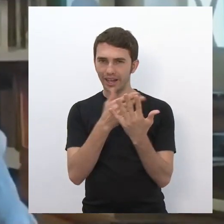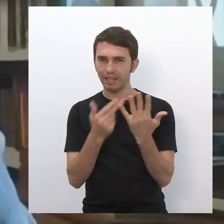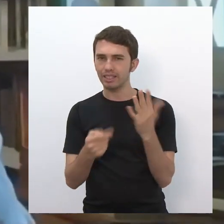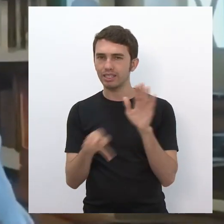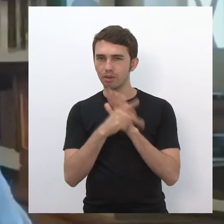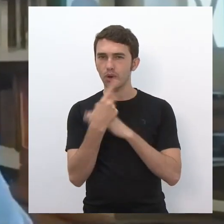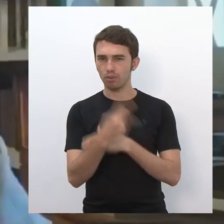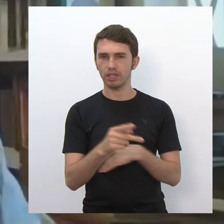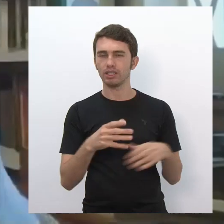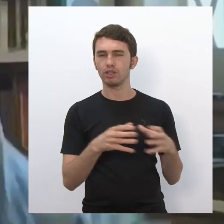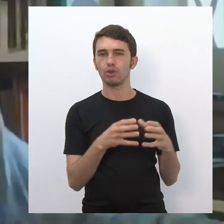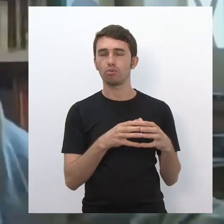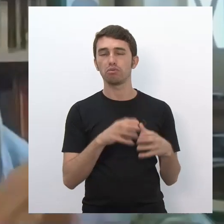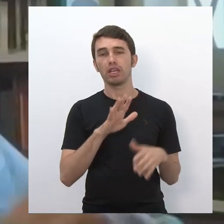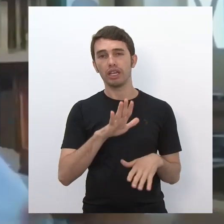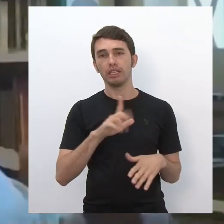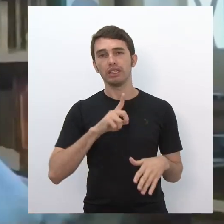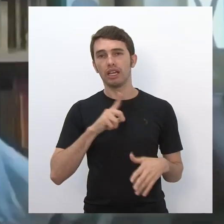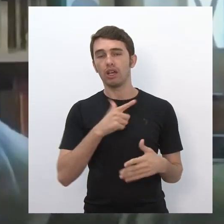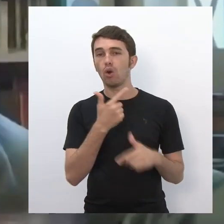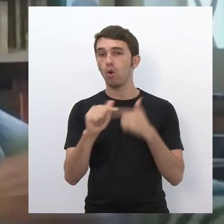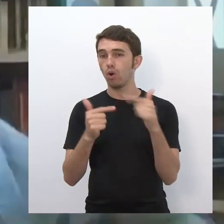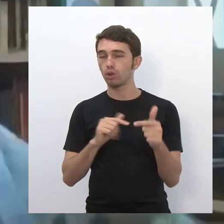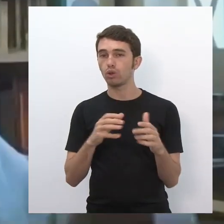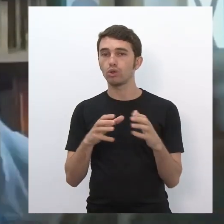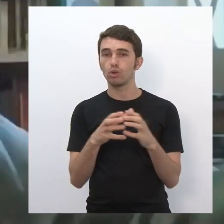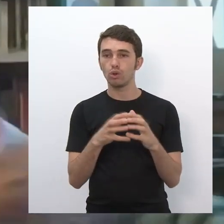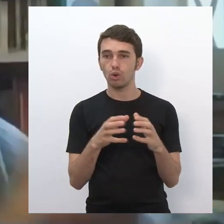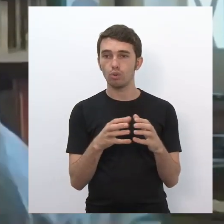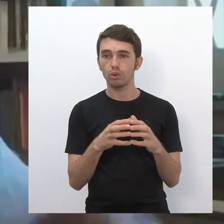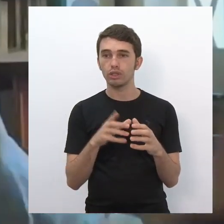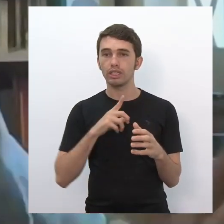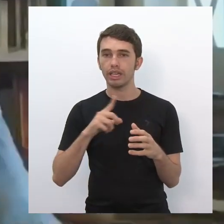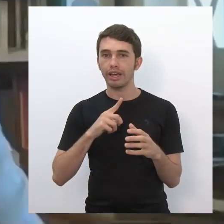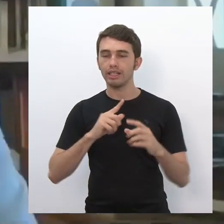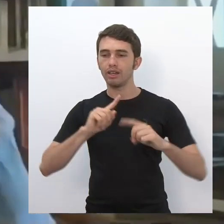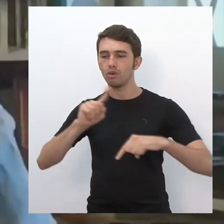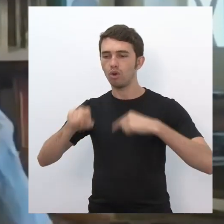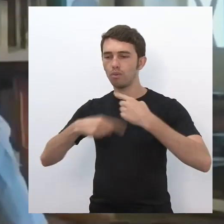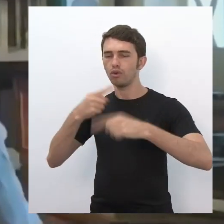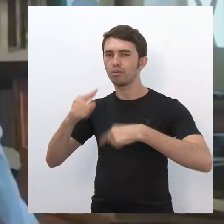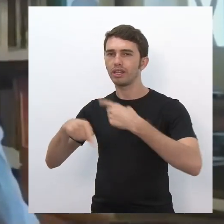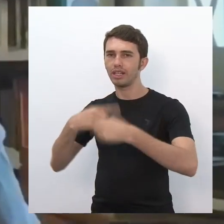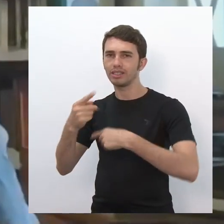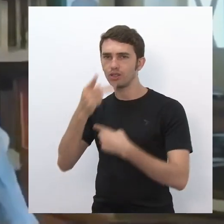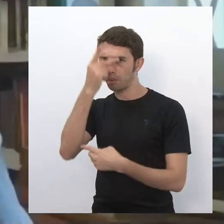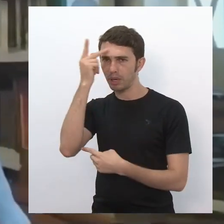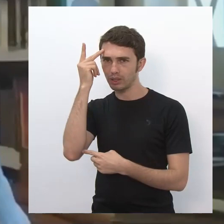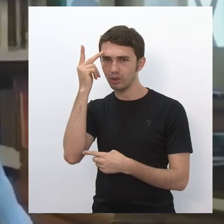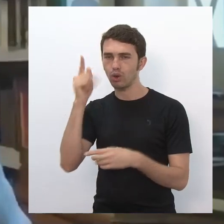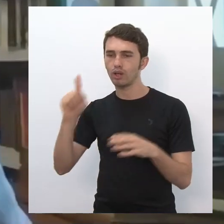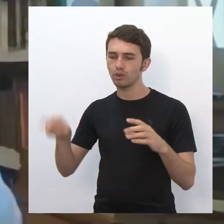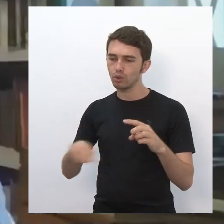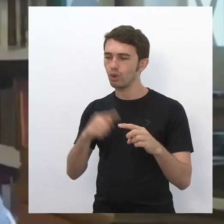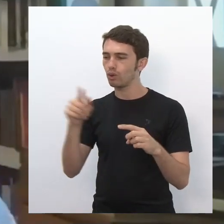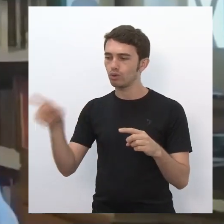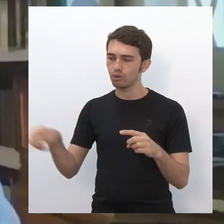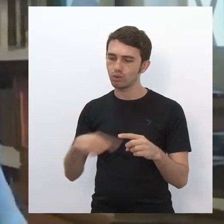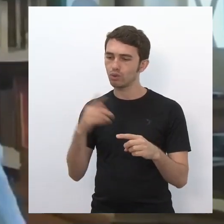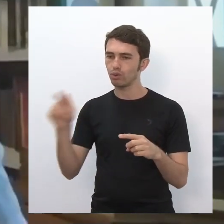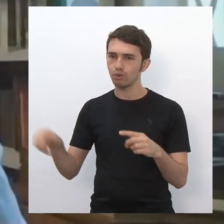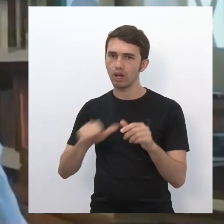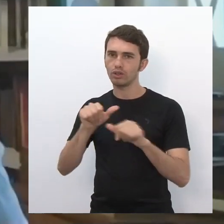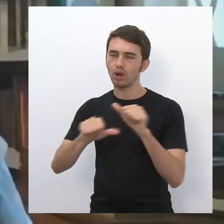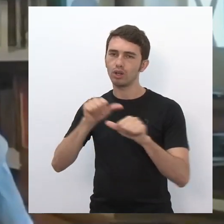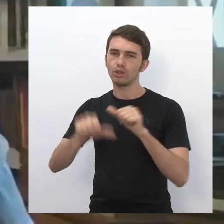E você tem clubes onde há uma circulação maior de pessoas e que vão variando